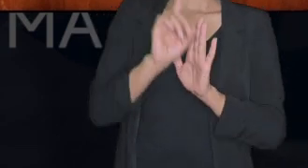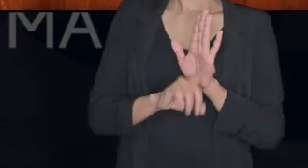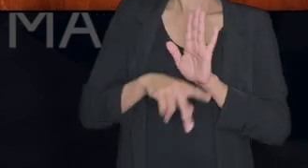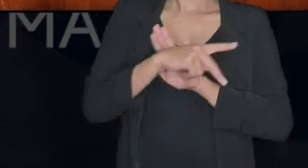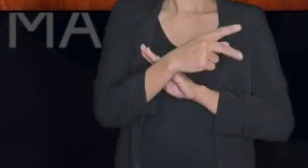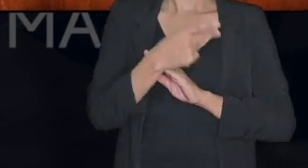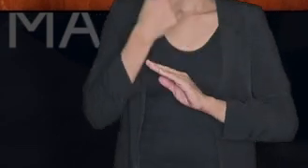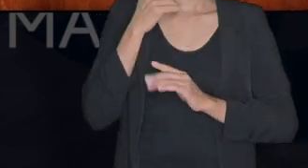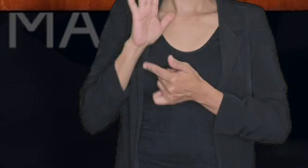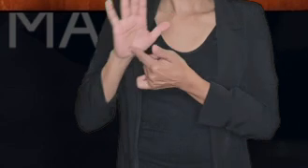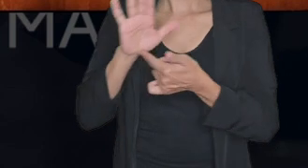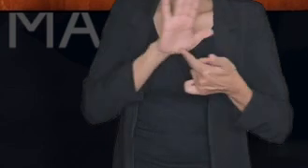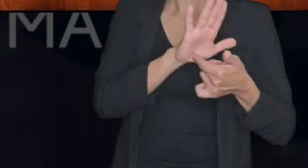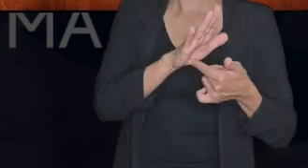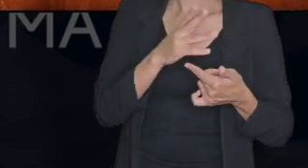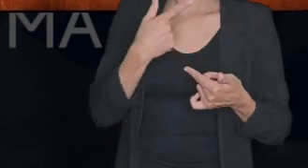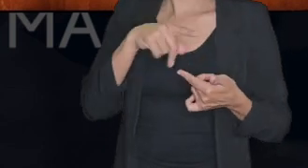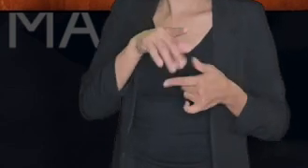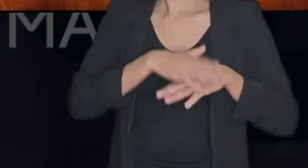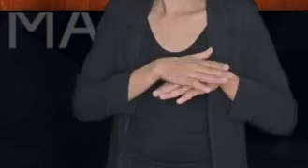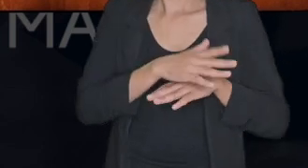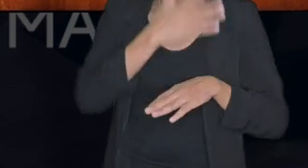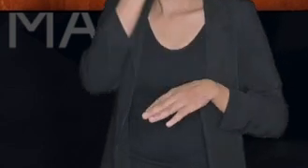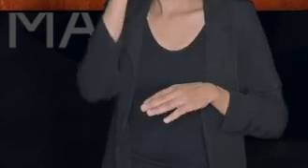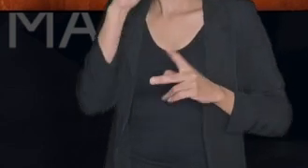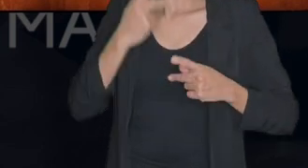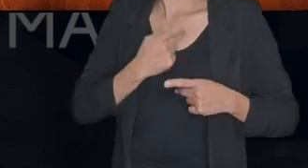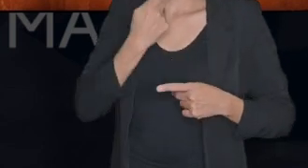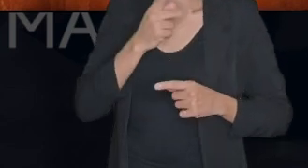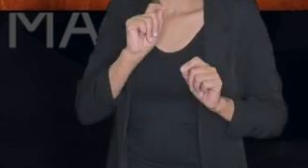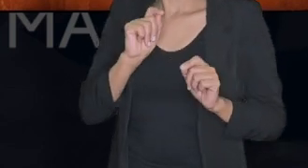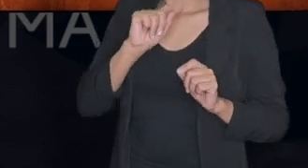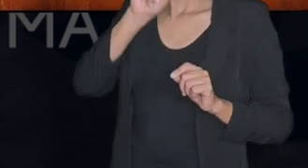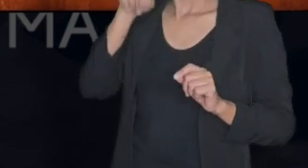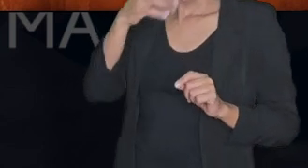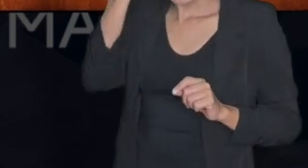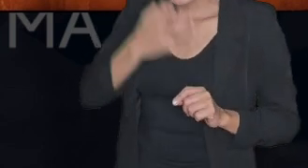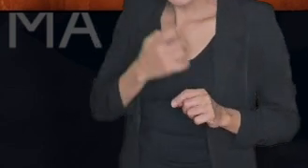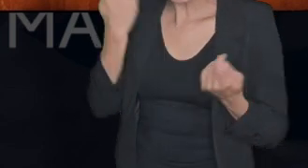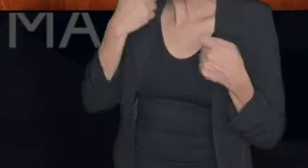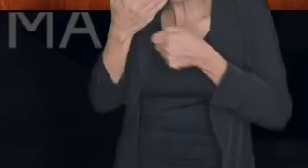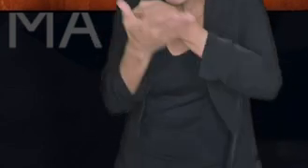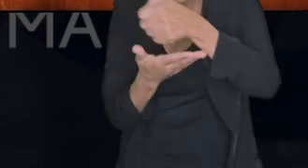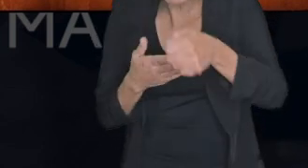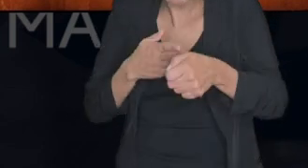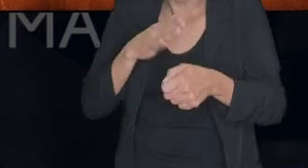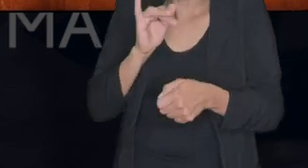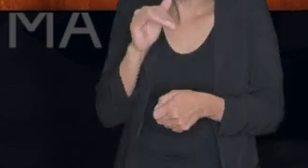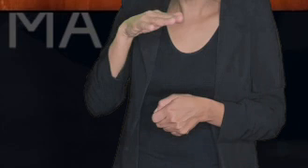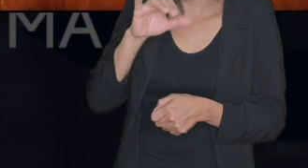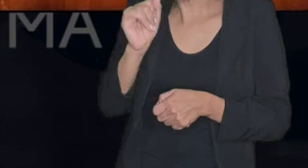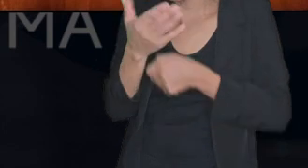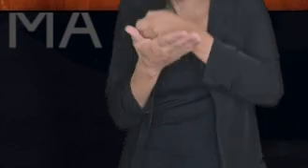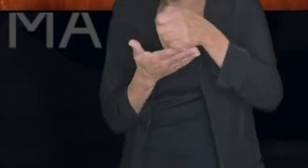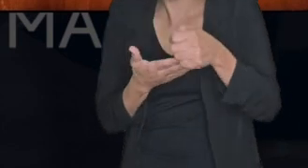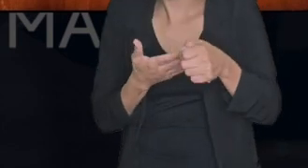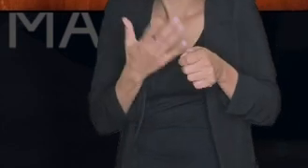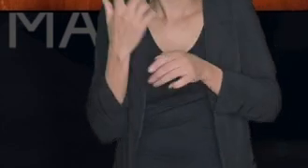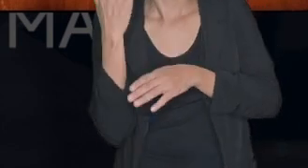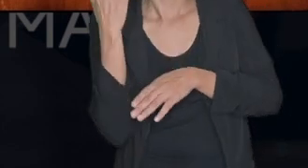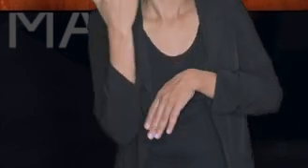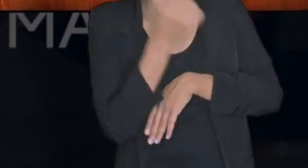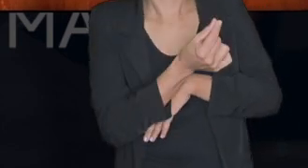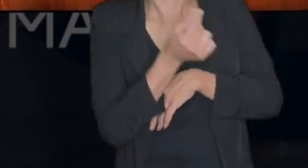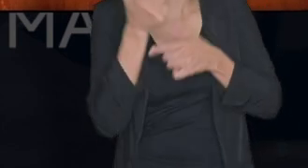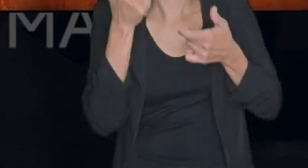o herdeiro vai falar, sério, que eu não preciso usar a base do ICMS? O cara vai fugir do lugar.